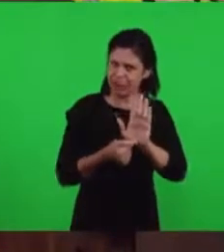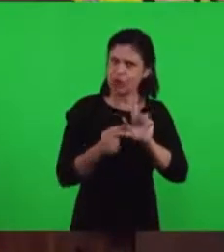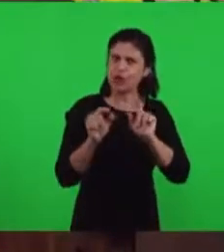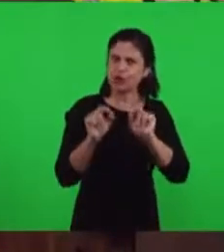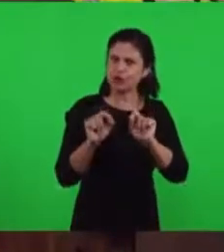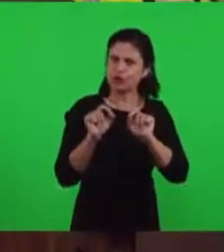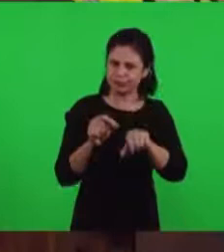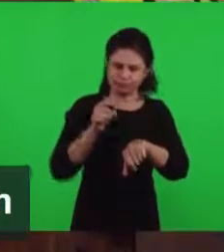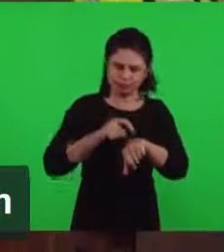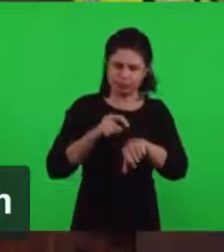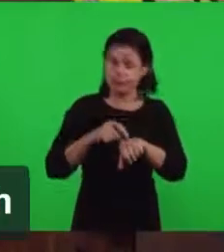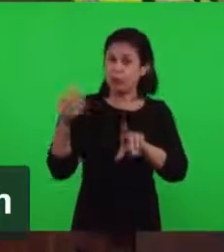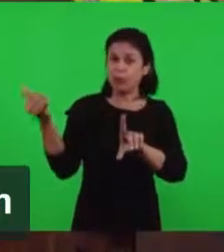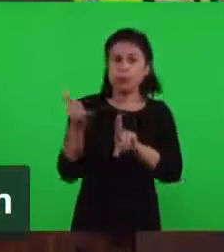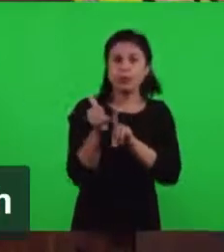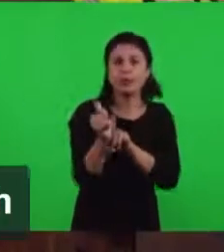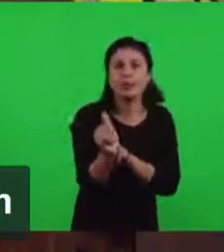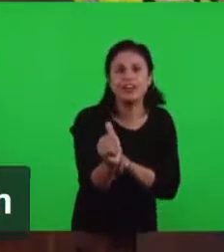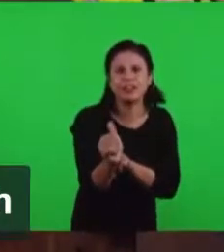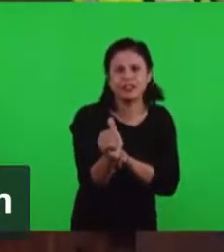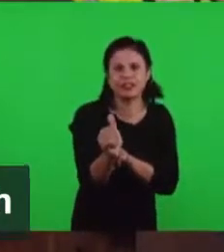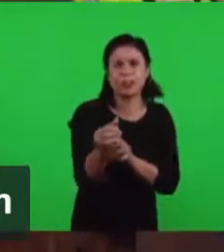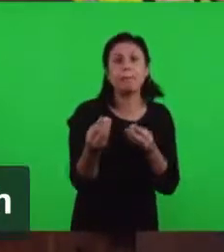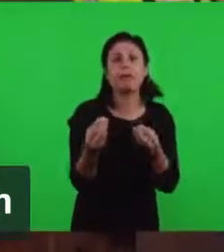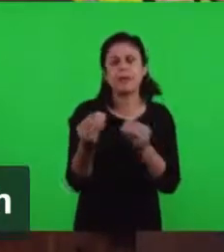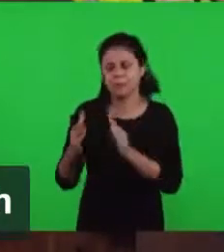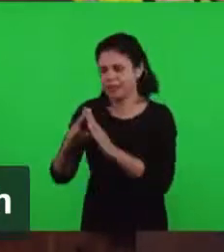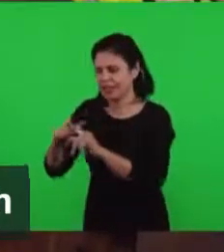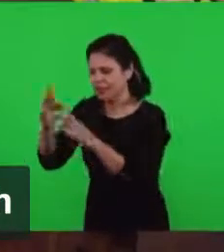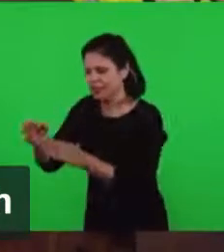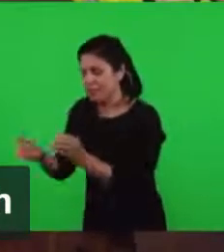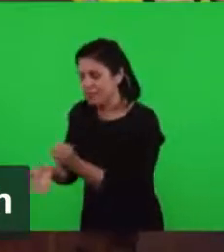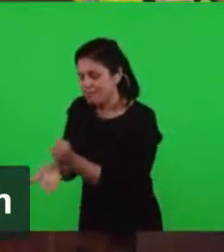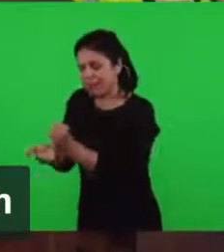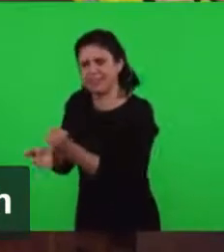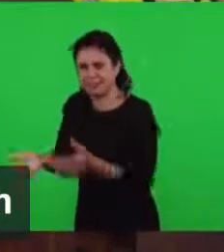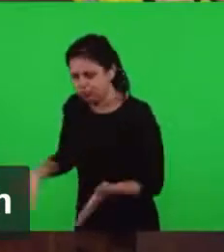profético sustentar a igreja